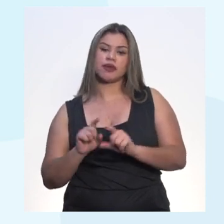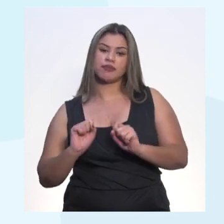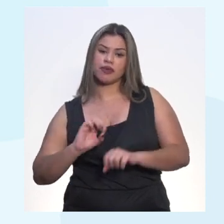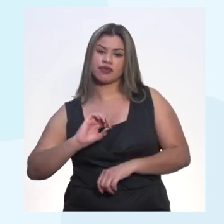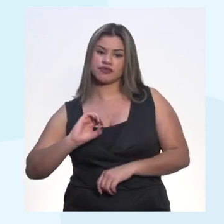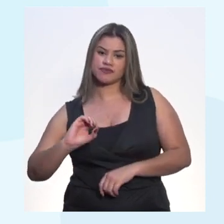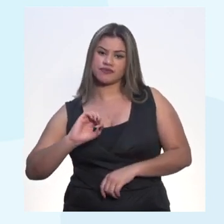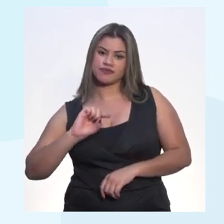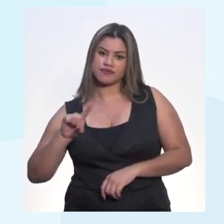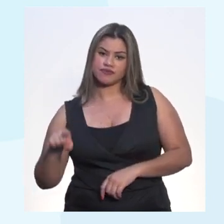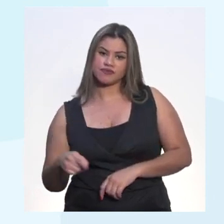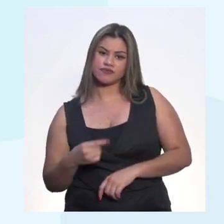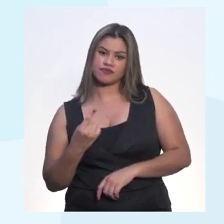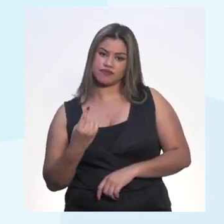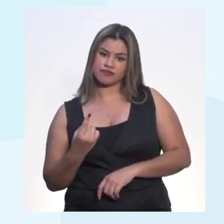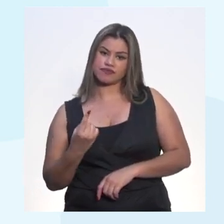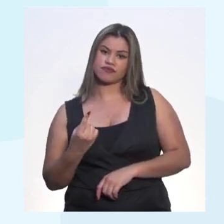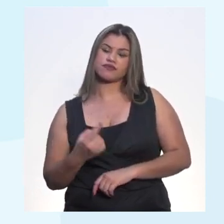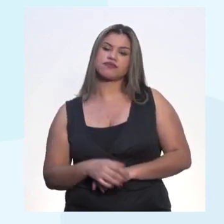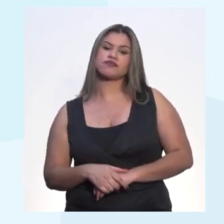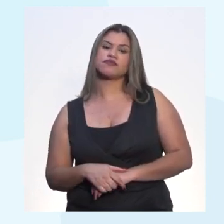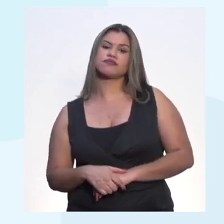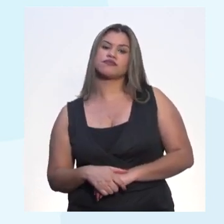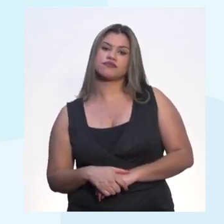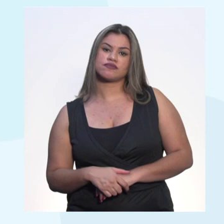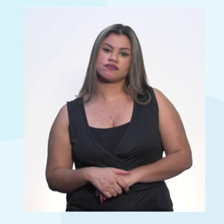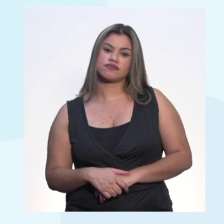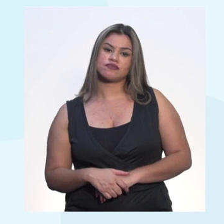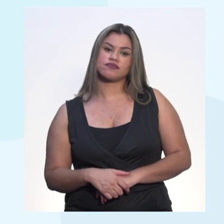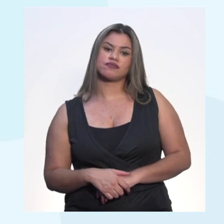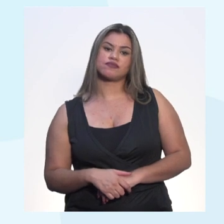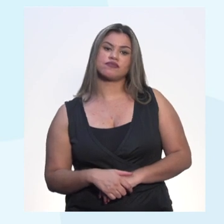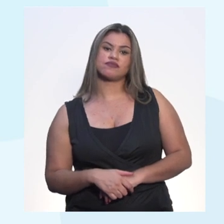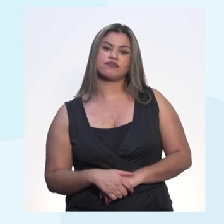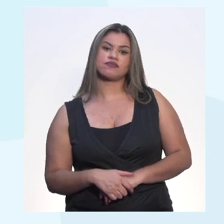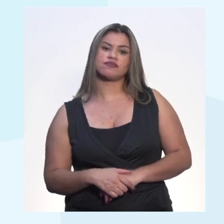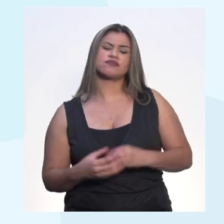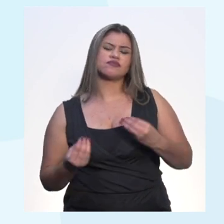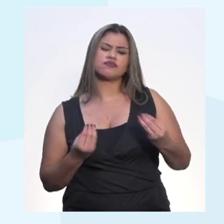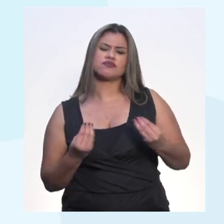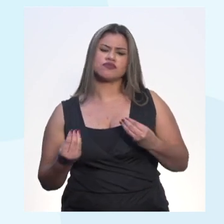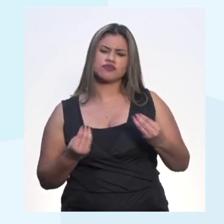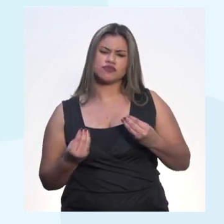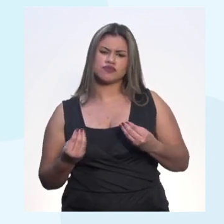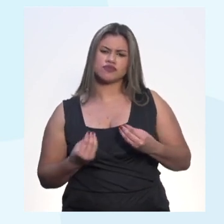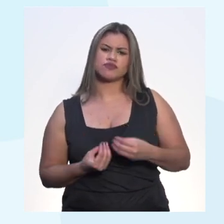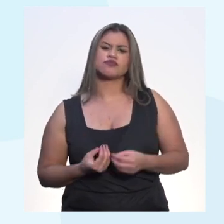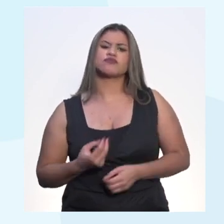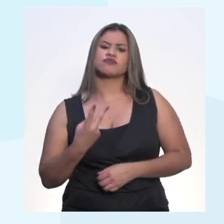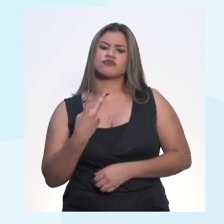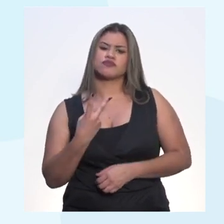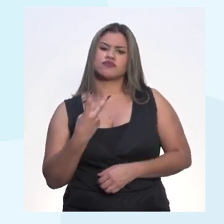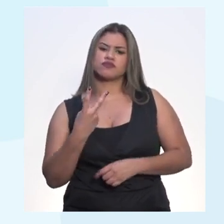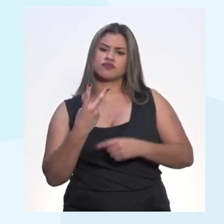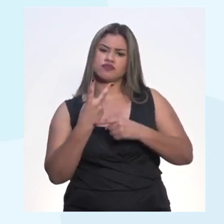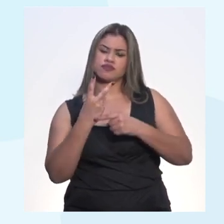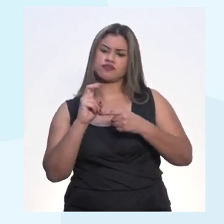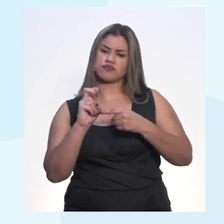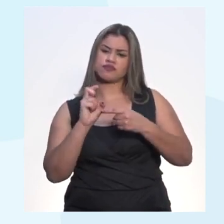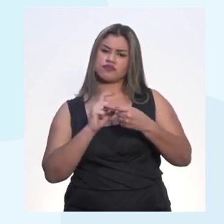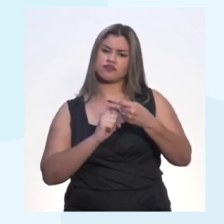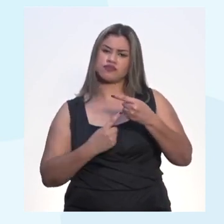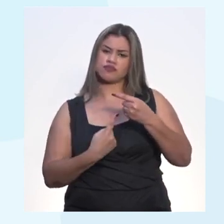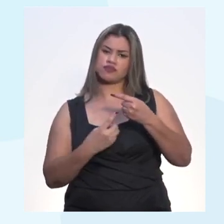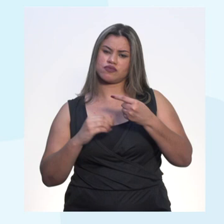pode representá-la na forma decimal. Como que eu faço isso? 25 dividido por